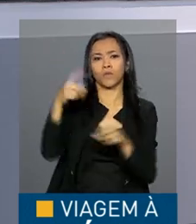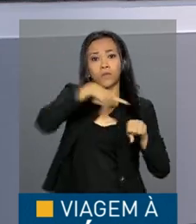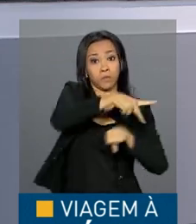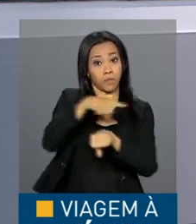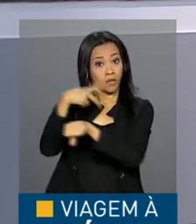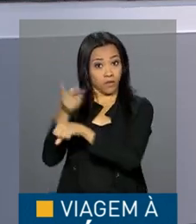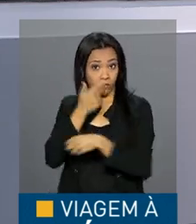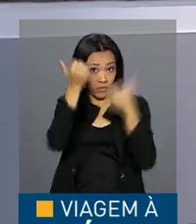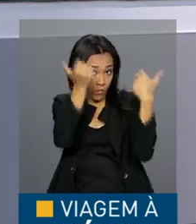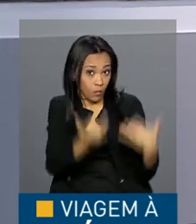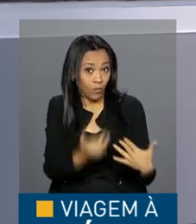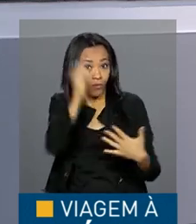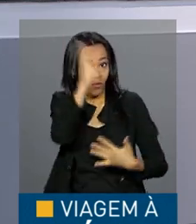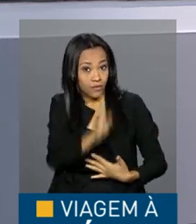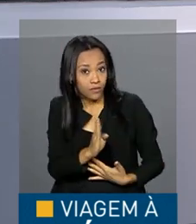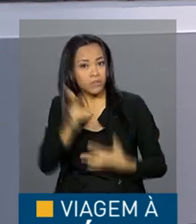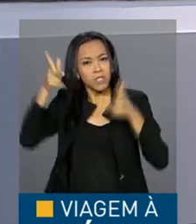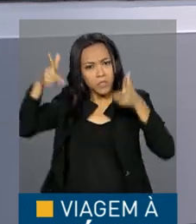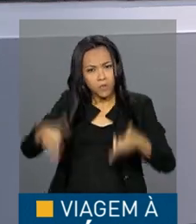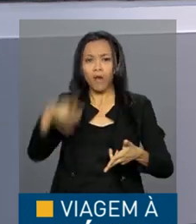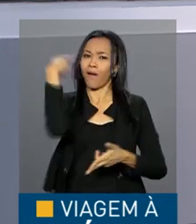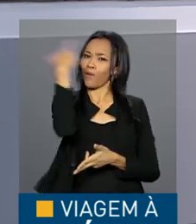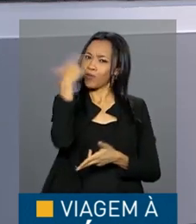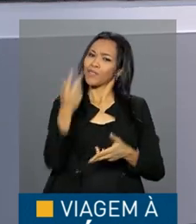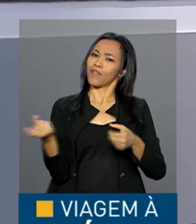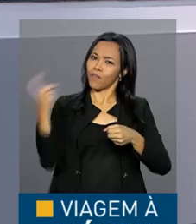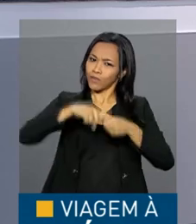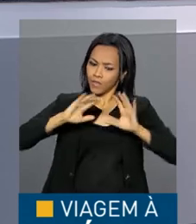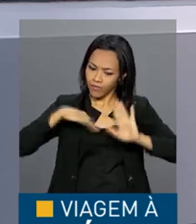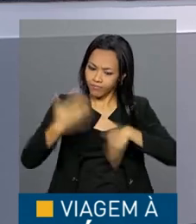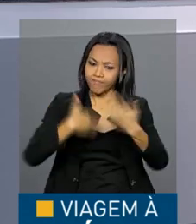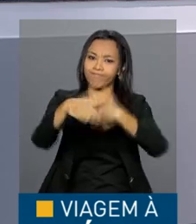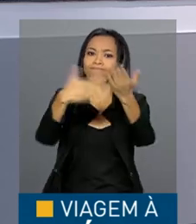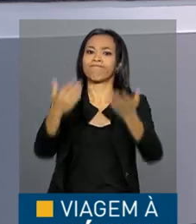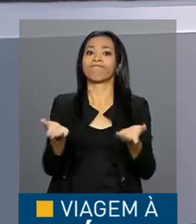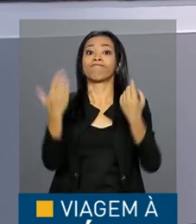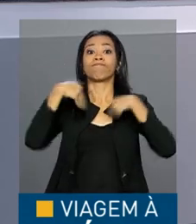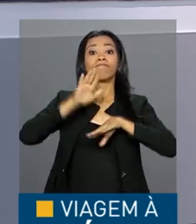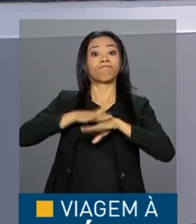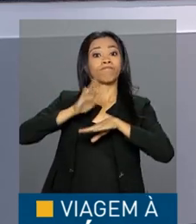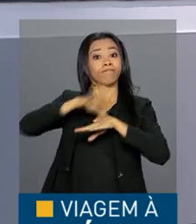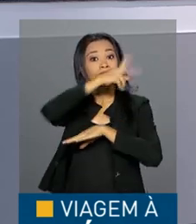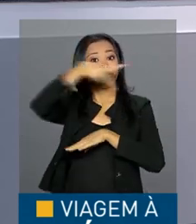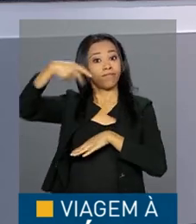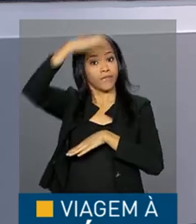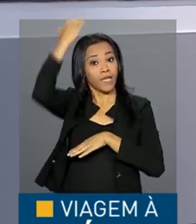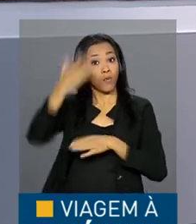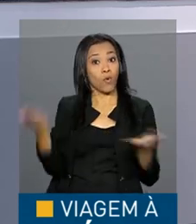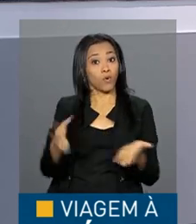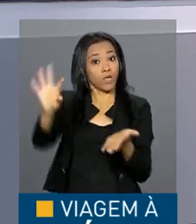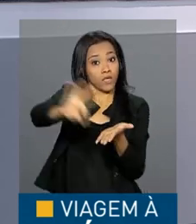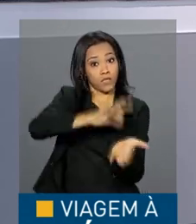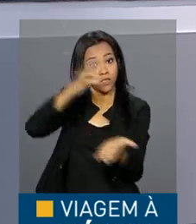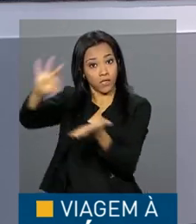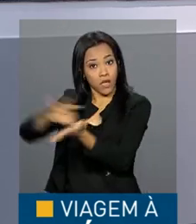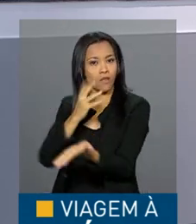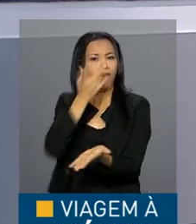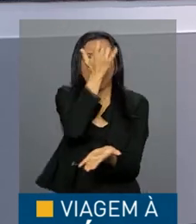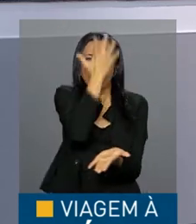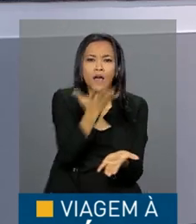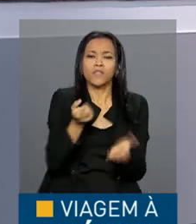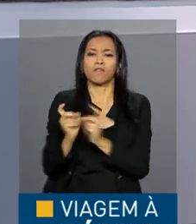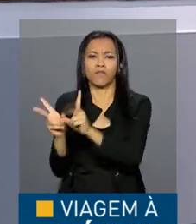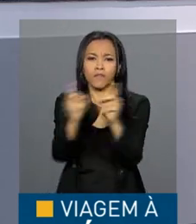e disse que o Brasil, assim como a Rússia, está voltando a crescer. Segundo Temer, os acordos assinados hoje vão facilitar